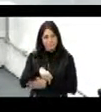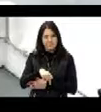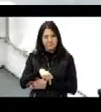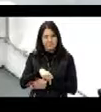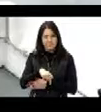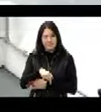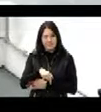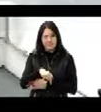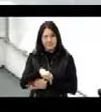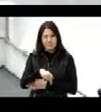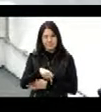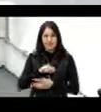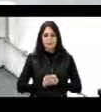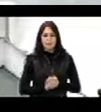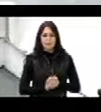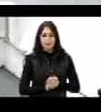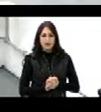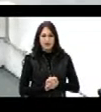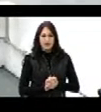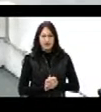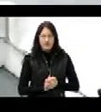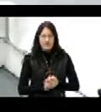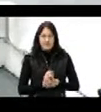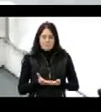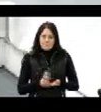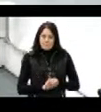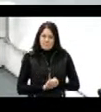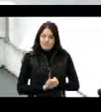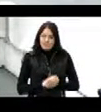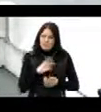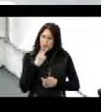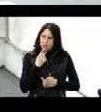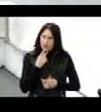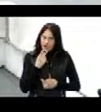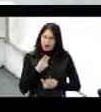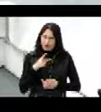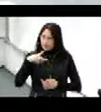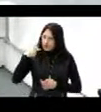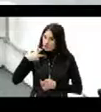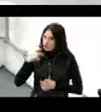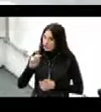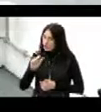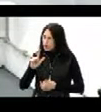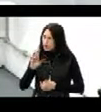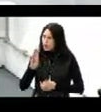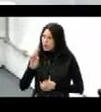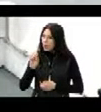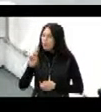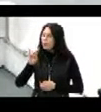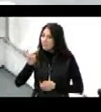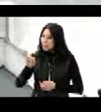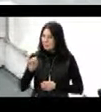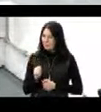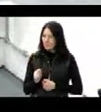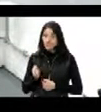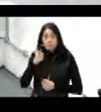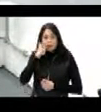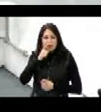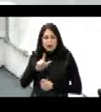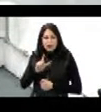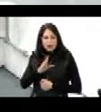Eu sempre digo que quando a gente conhece o vereador Alberi Grando, o conhecimento só é válido quando a